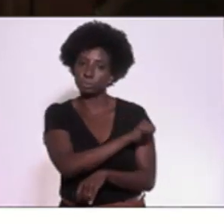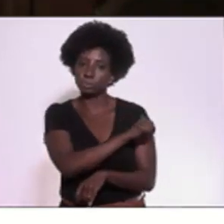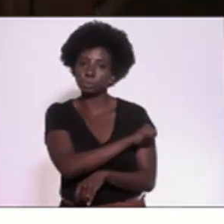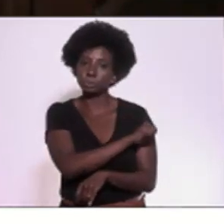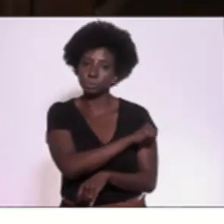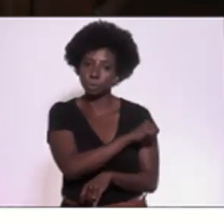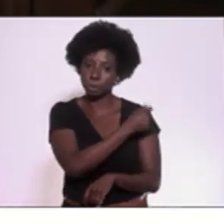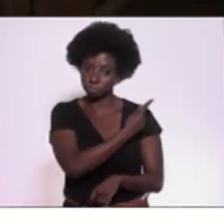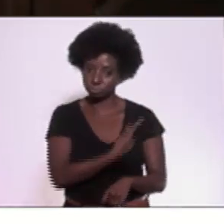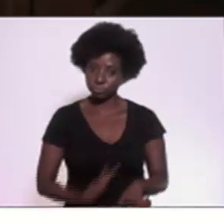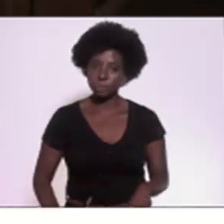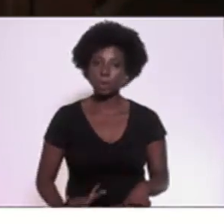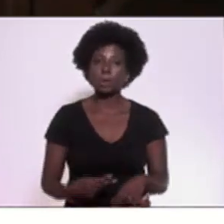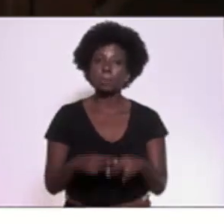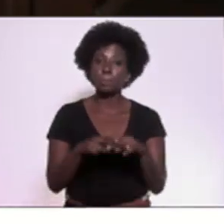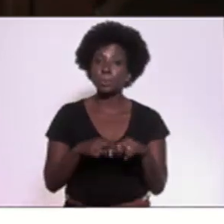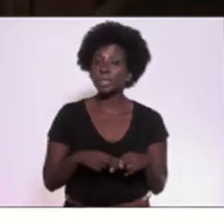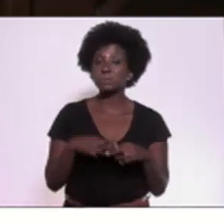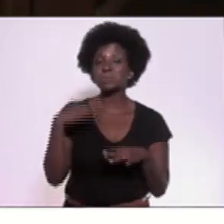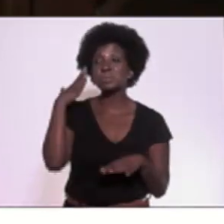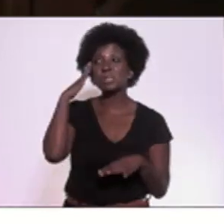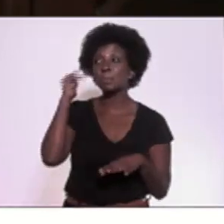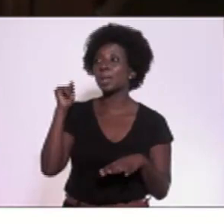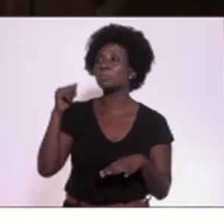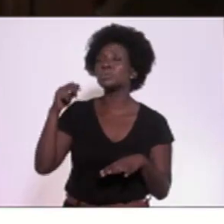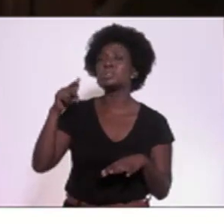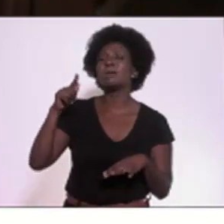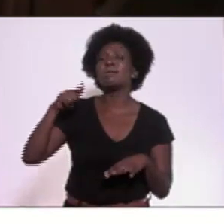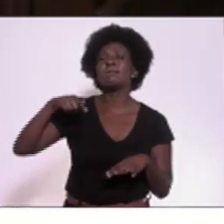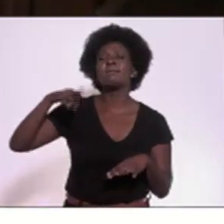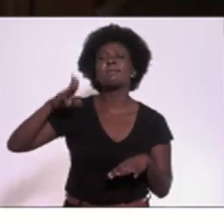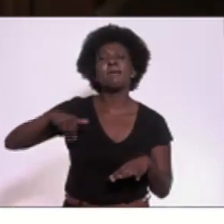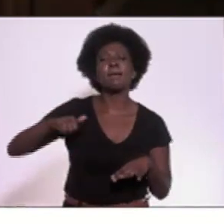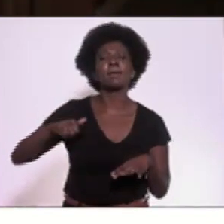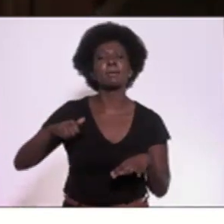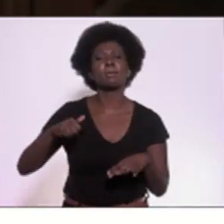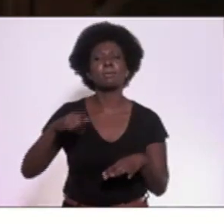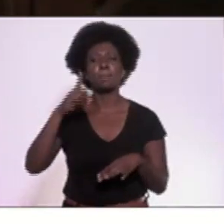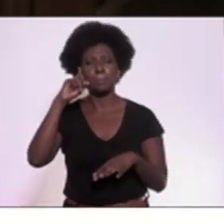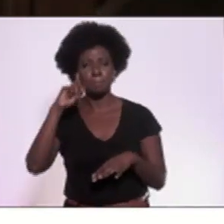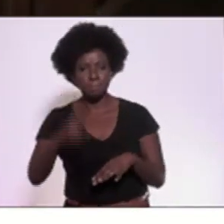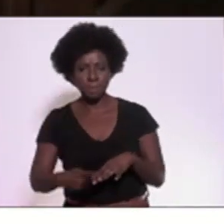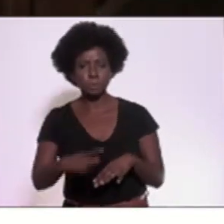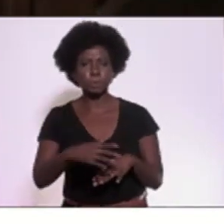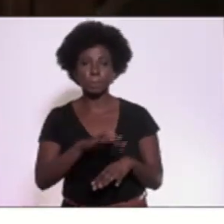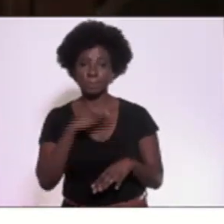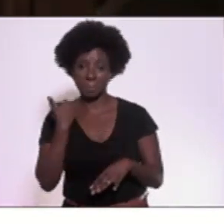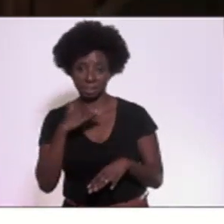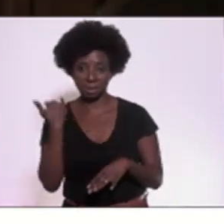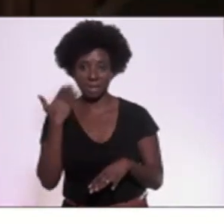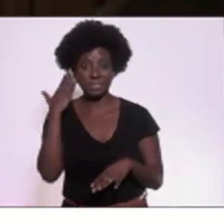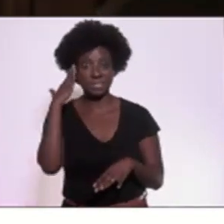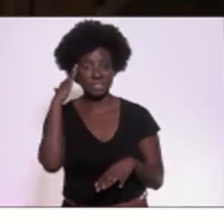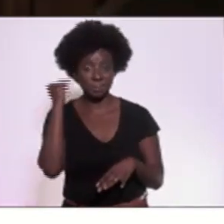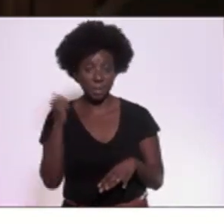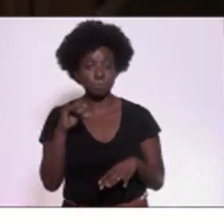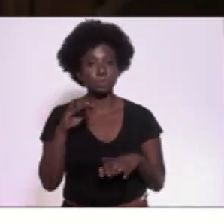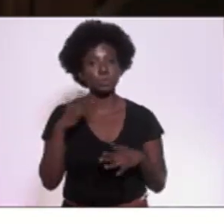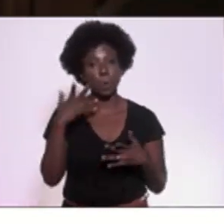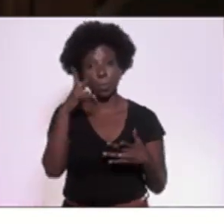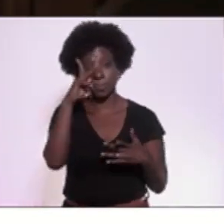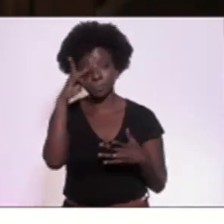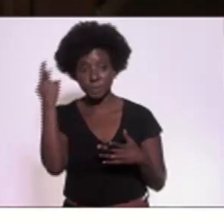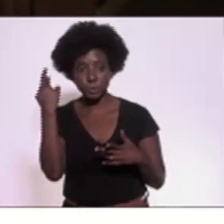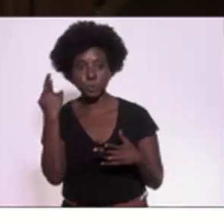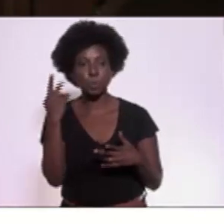não sabemos quem mandou matar a Marielle. É claro que já sabemos quem apertou o gatilho. Afinal de contas, tem